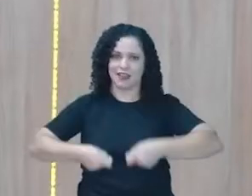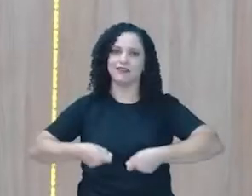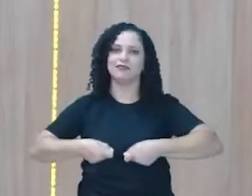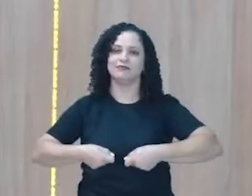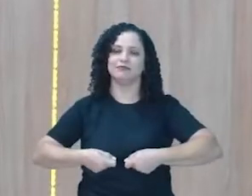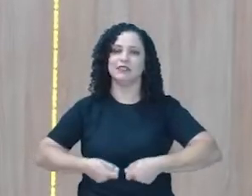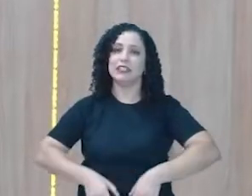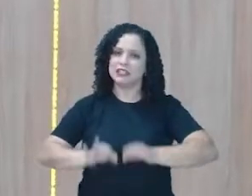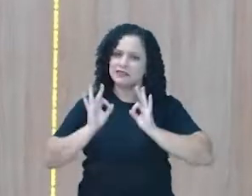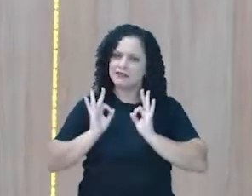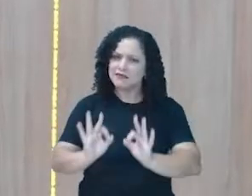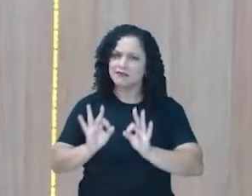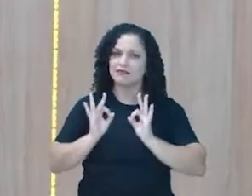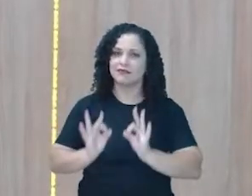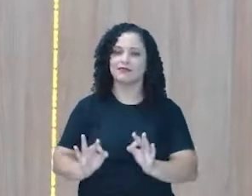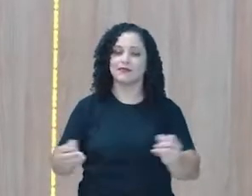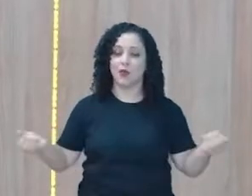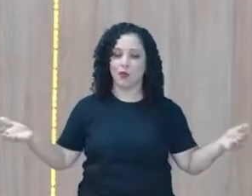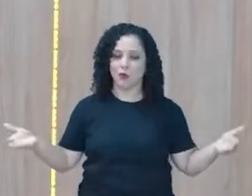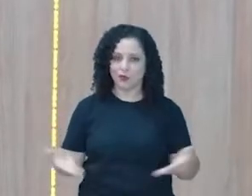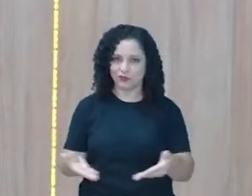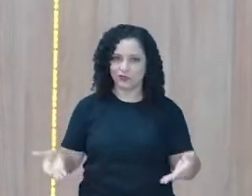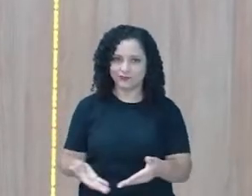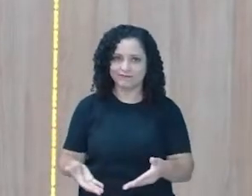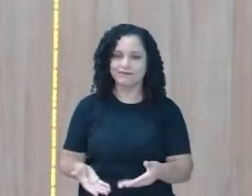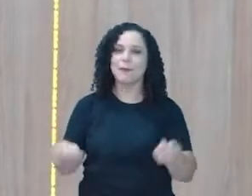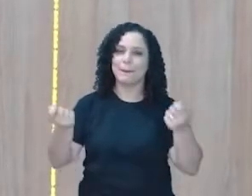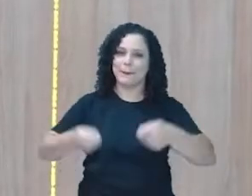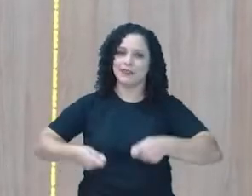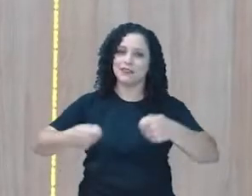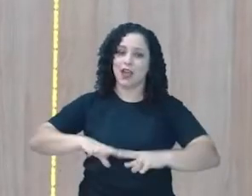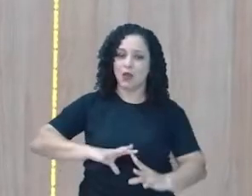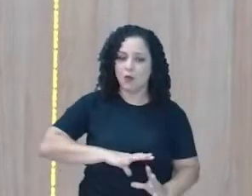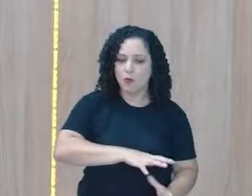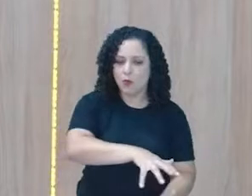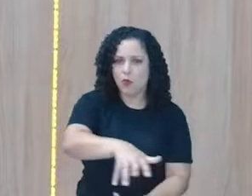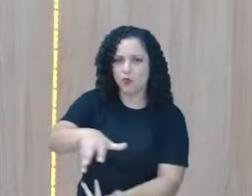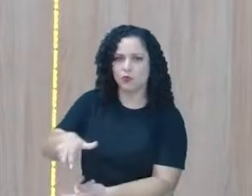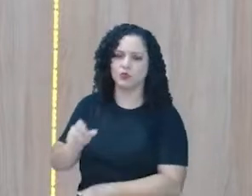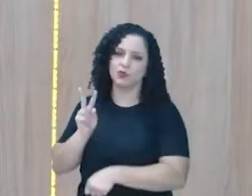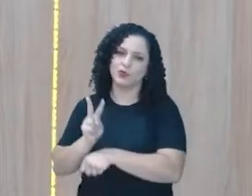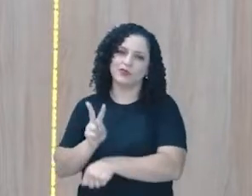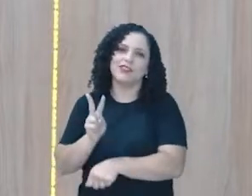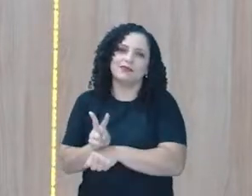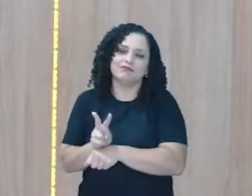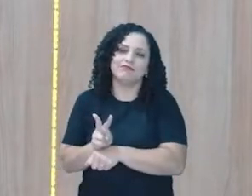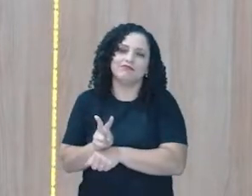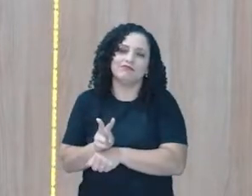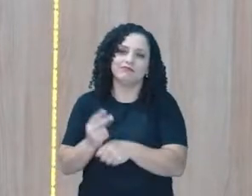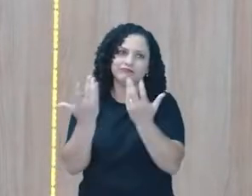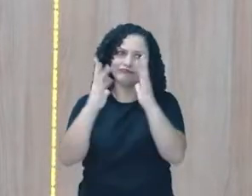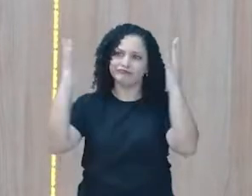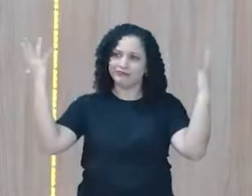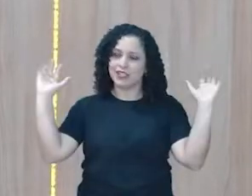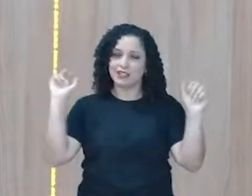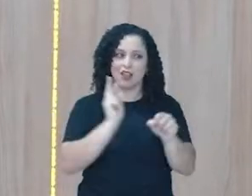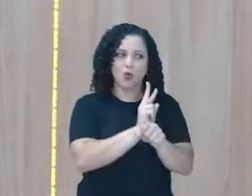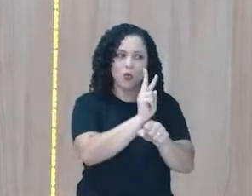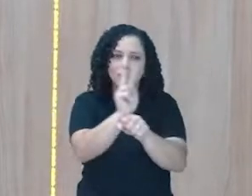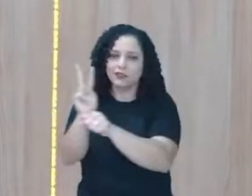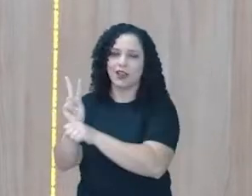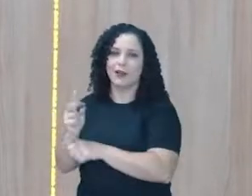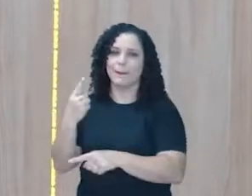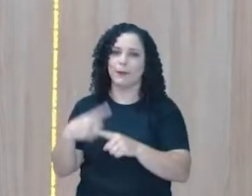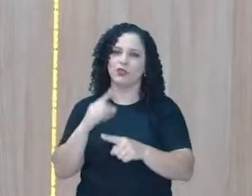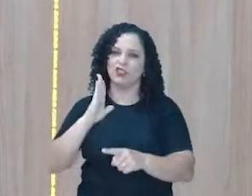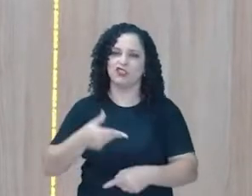a certeza, né, que hoje a gente precisa cuidar do nosso meio ambiente, porque afinal de contas a gente passou anos